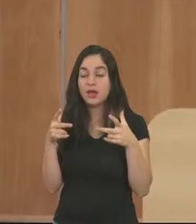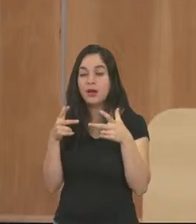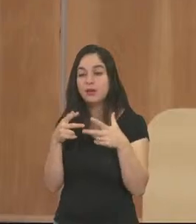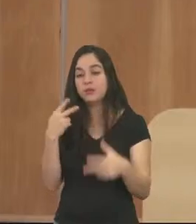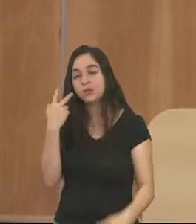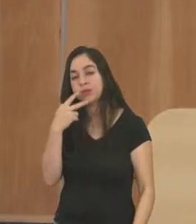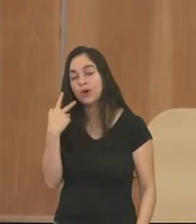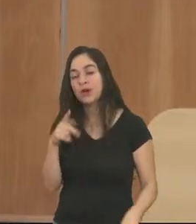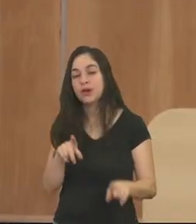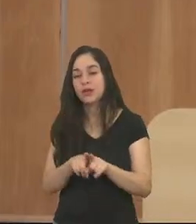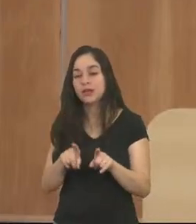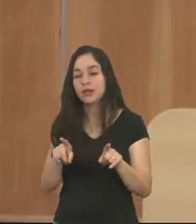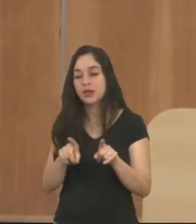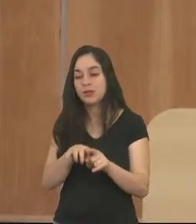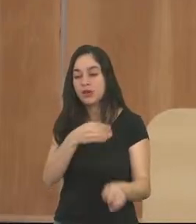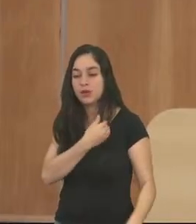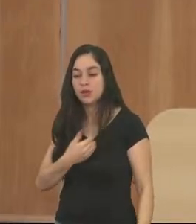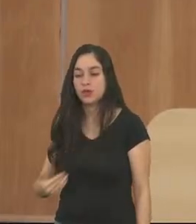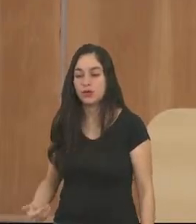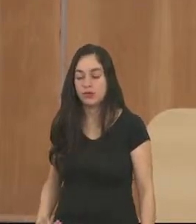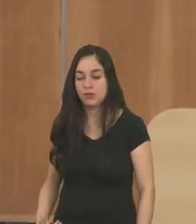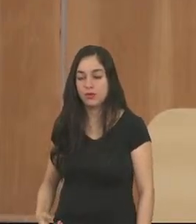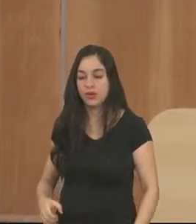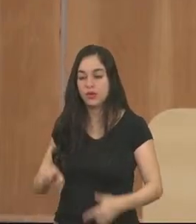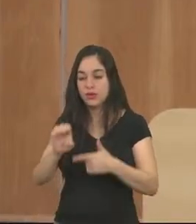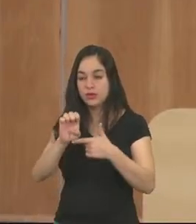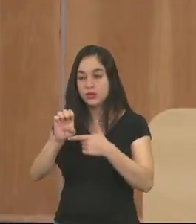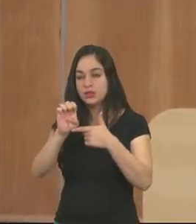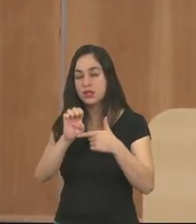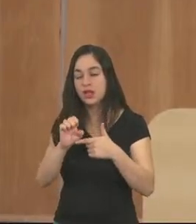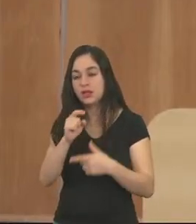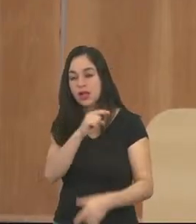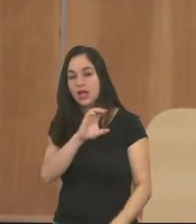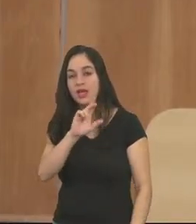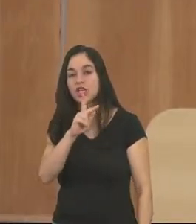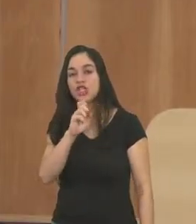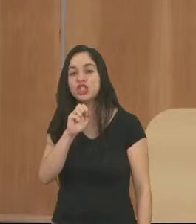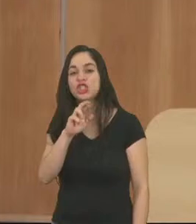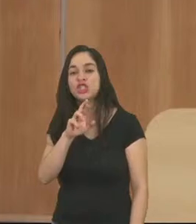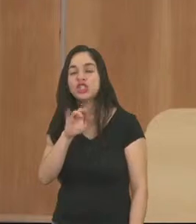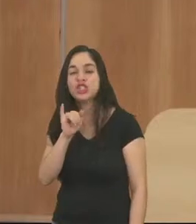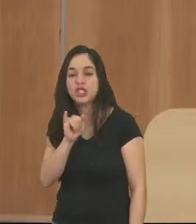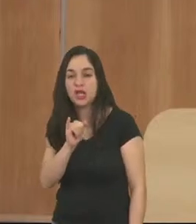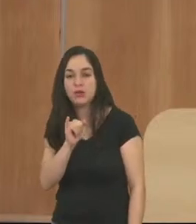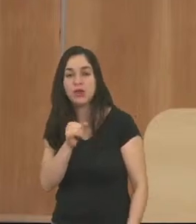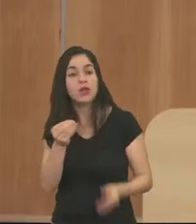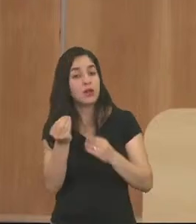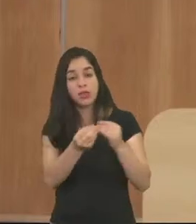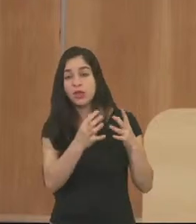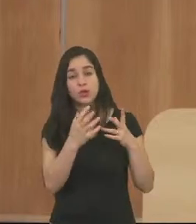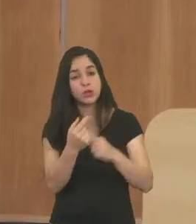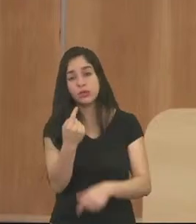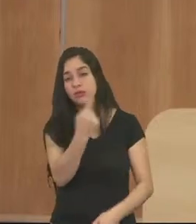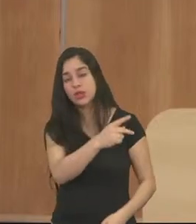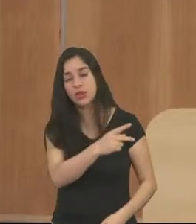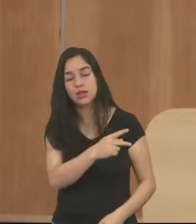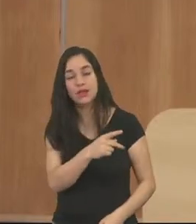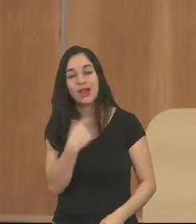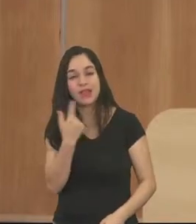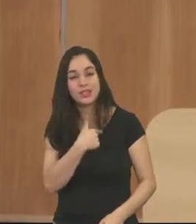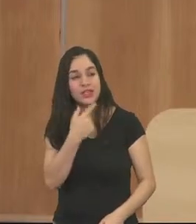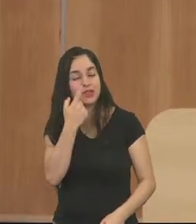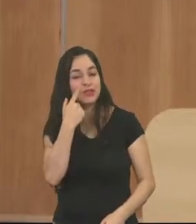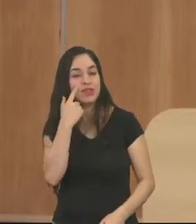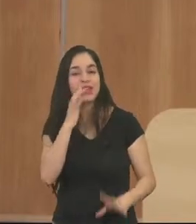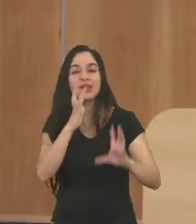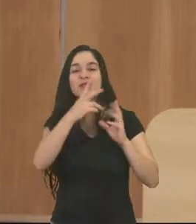a gente viu do governo do Estado. Para a Caoa Sherry deram tudo. Então, quando é para dar uma canetada para favorecer o patrão, a gente vê o